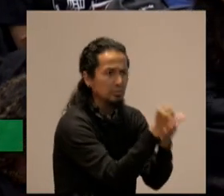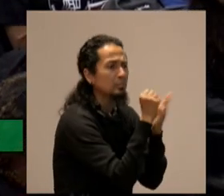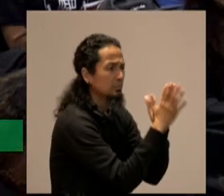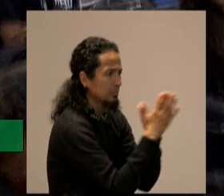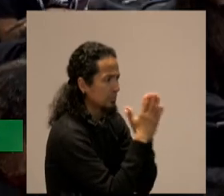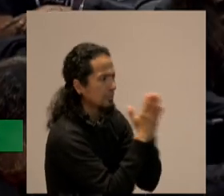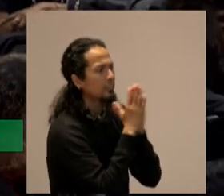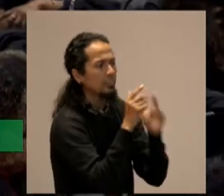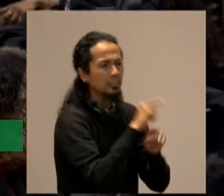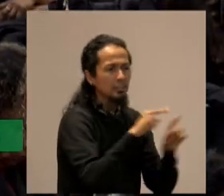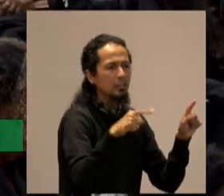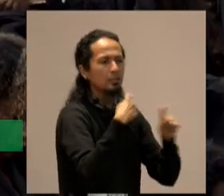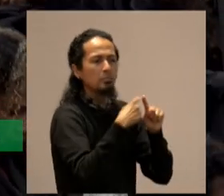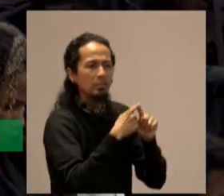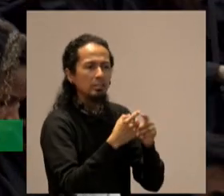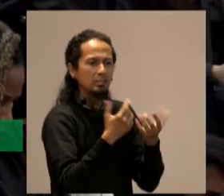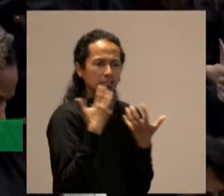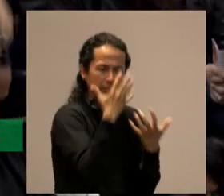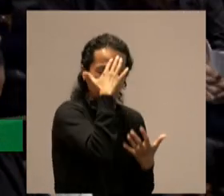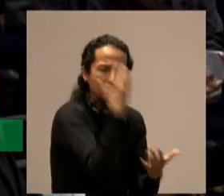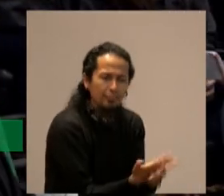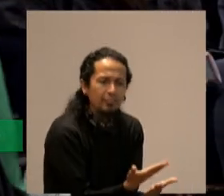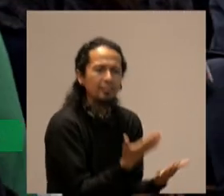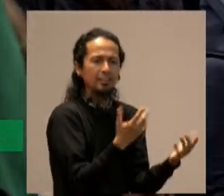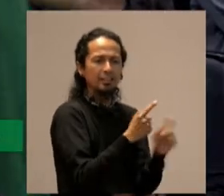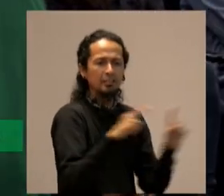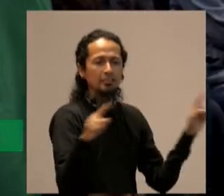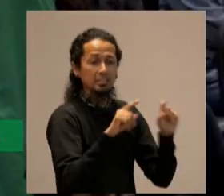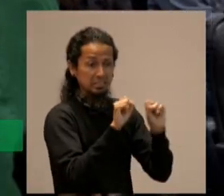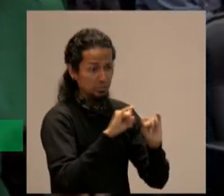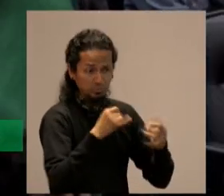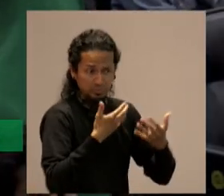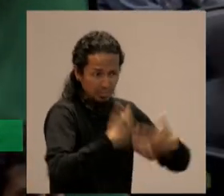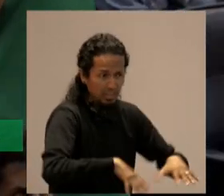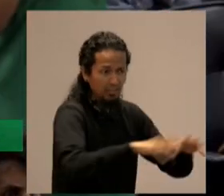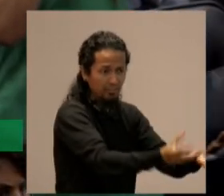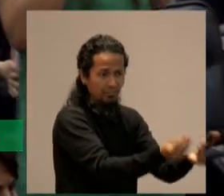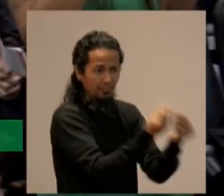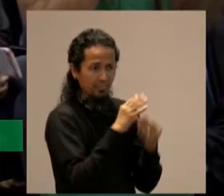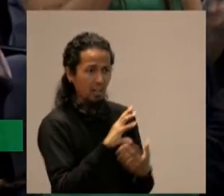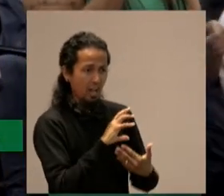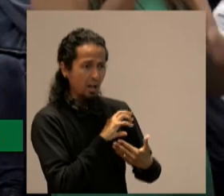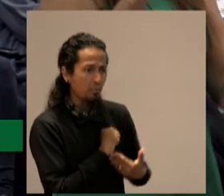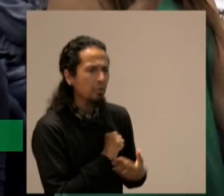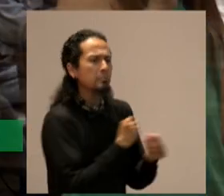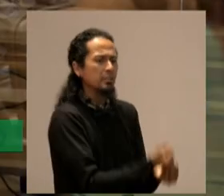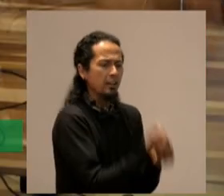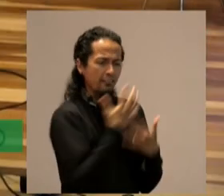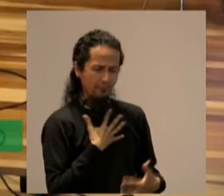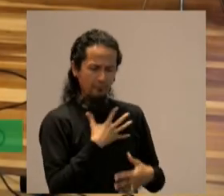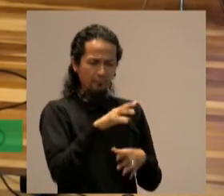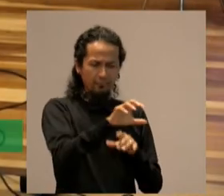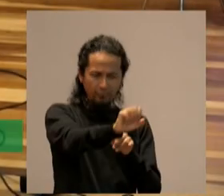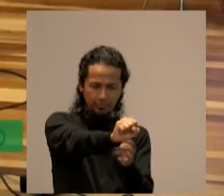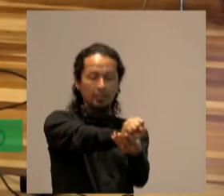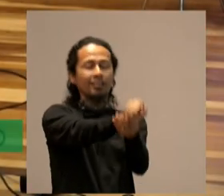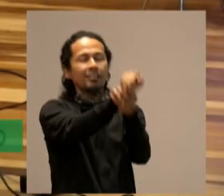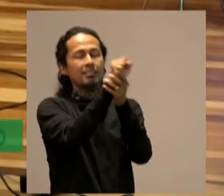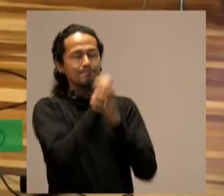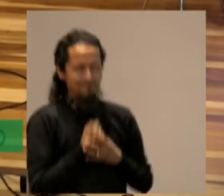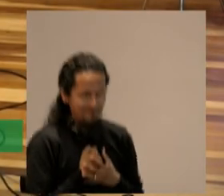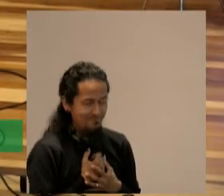pois não entendo sua fé. Se me ofereces com amor, me alimento de axé, chamas tanto de irmão e